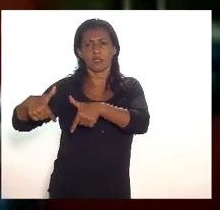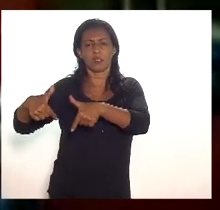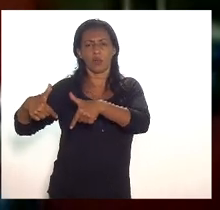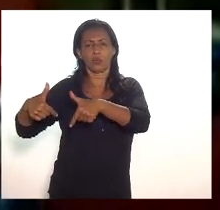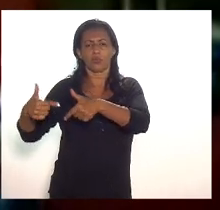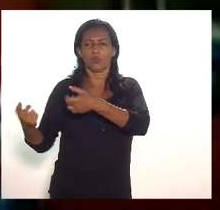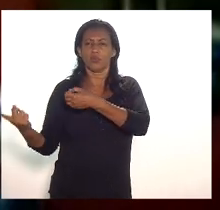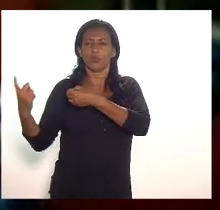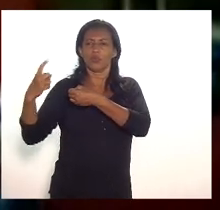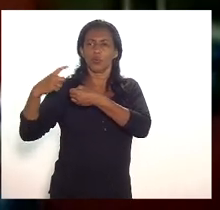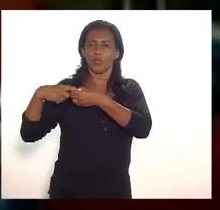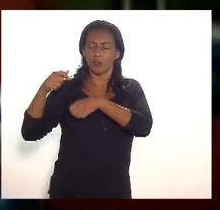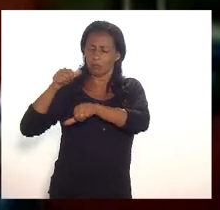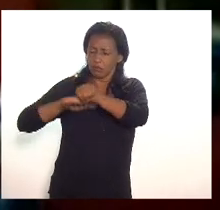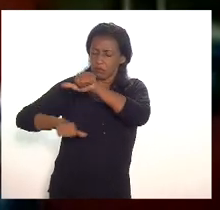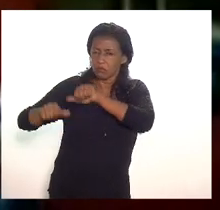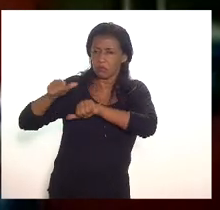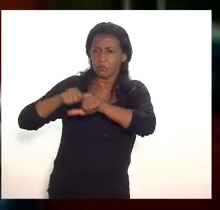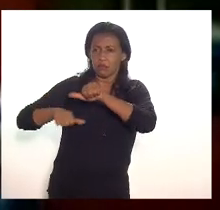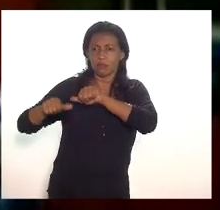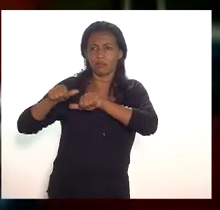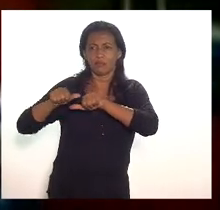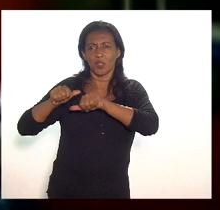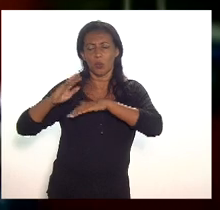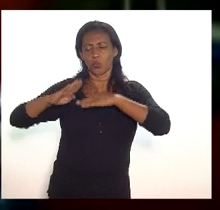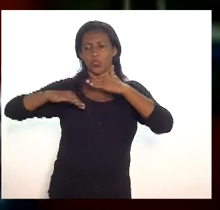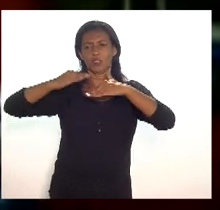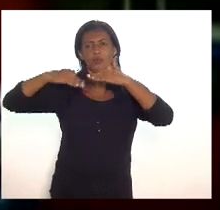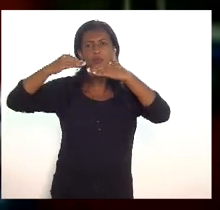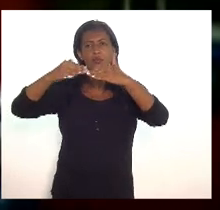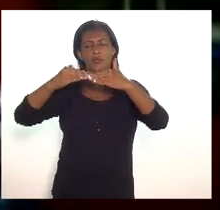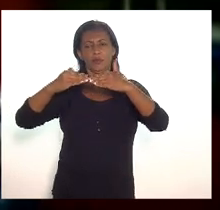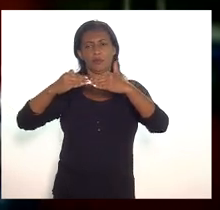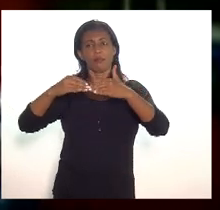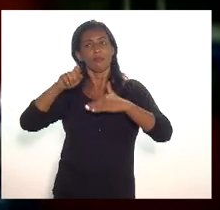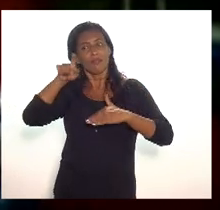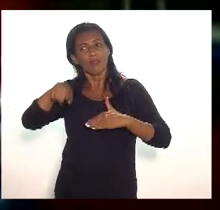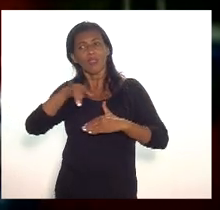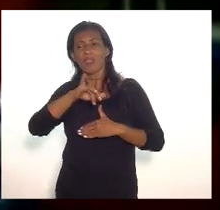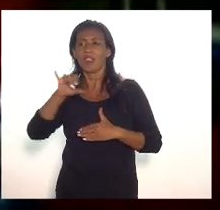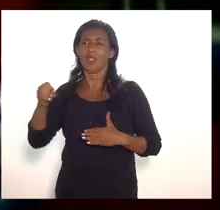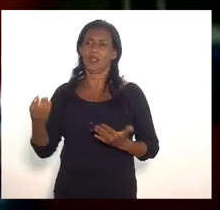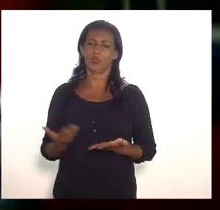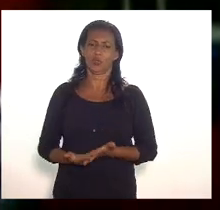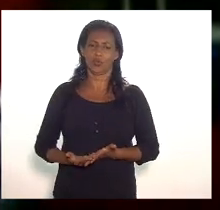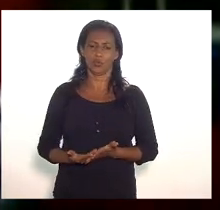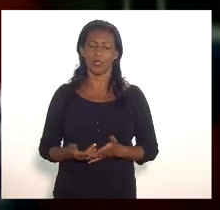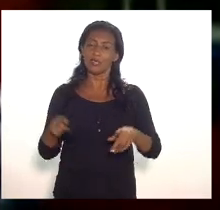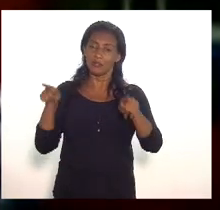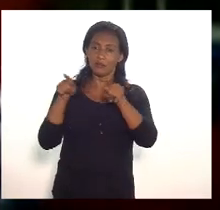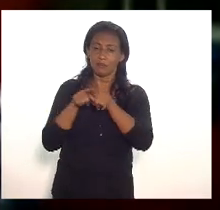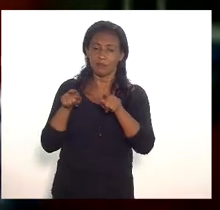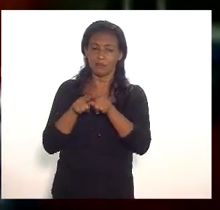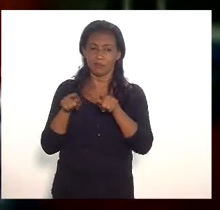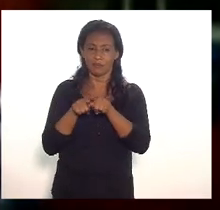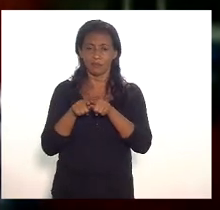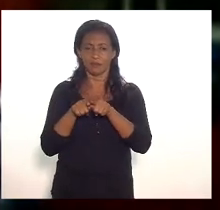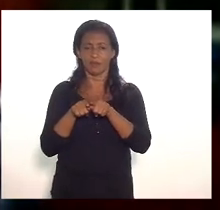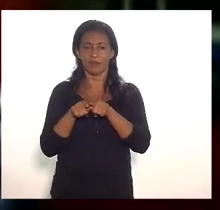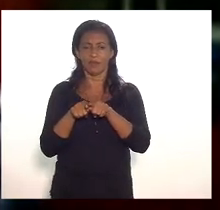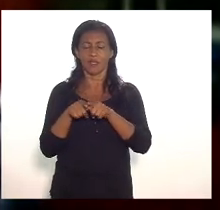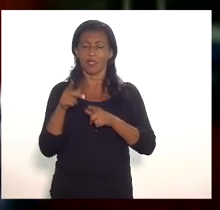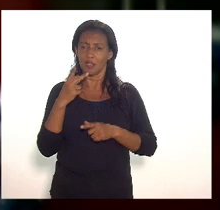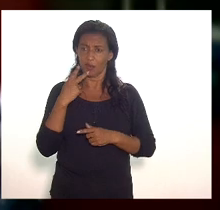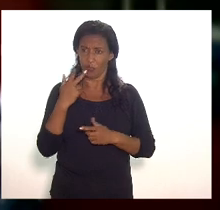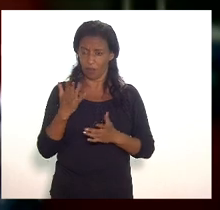voltadas para a restauração do seu pleno desenvolvimento. É isto daí que a gente... E é claro que eu